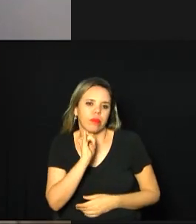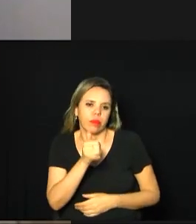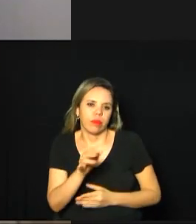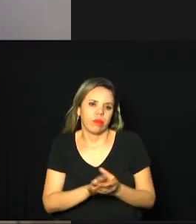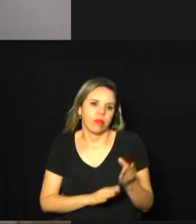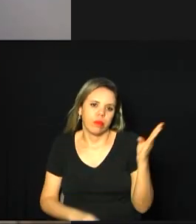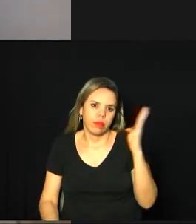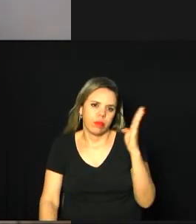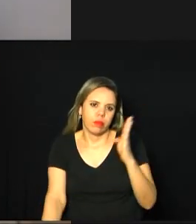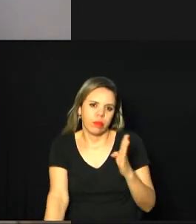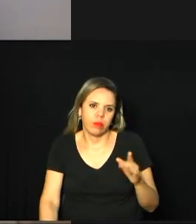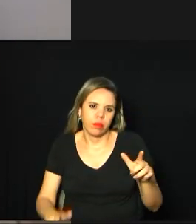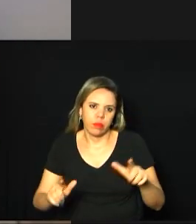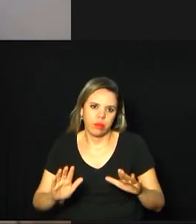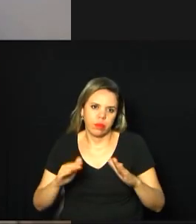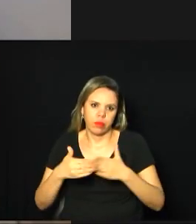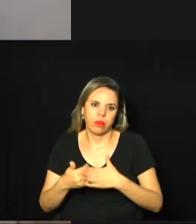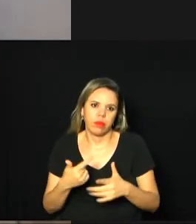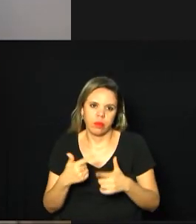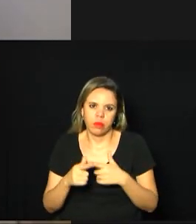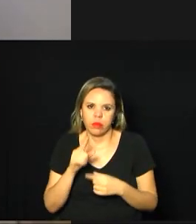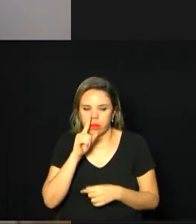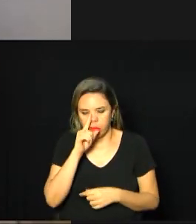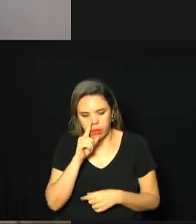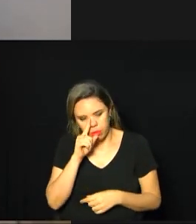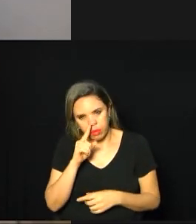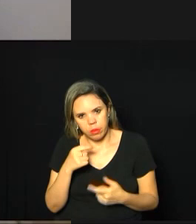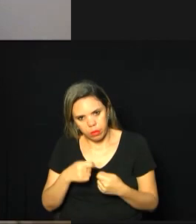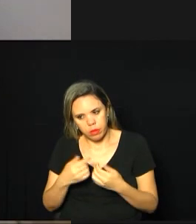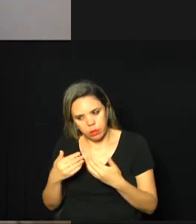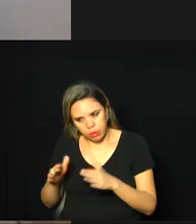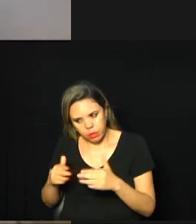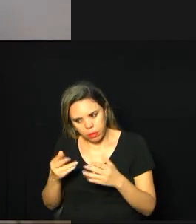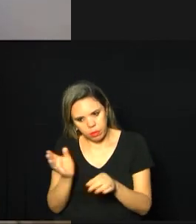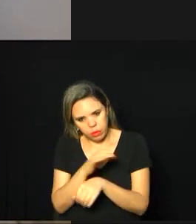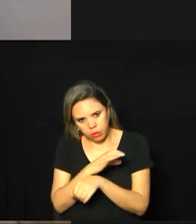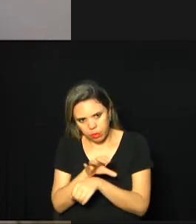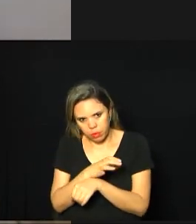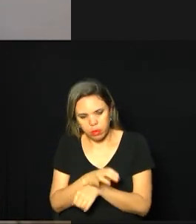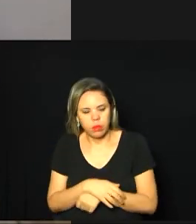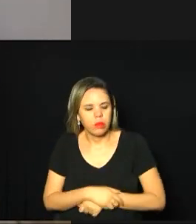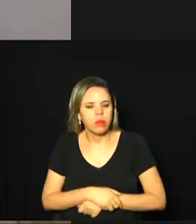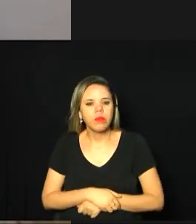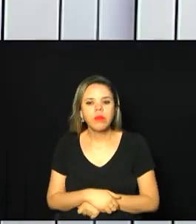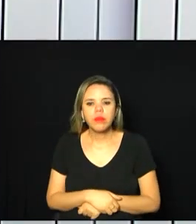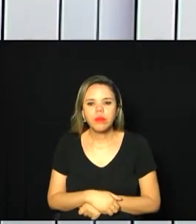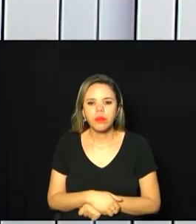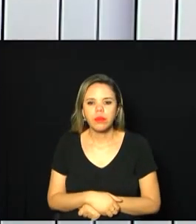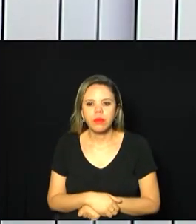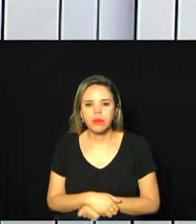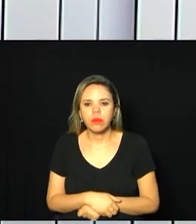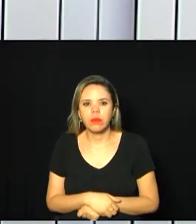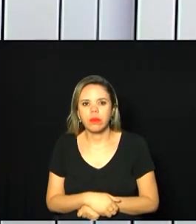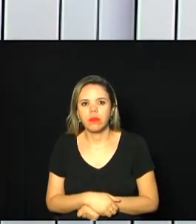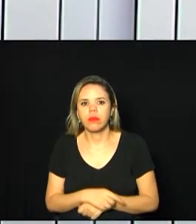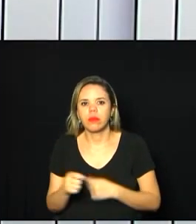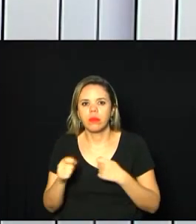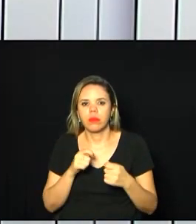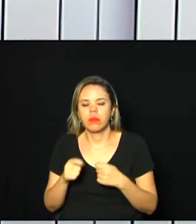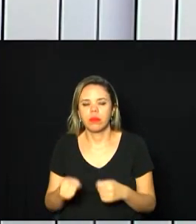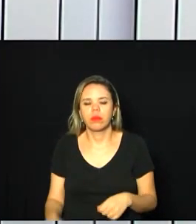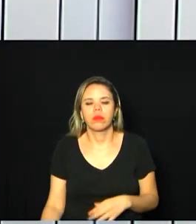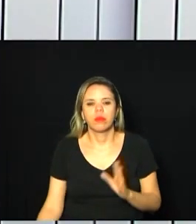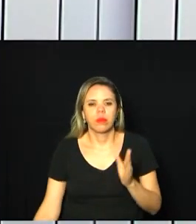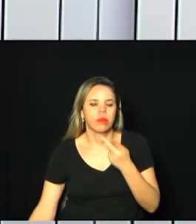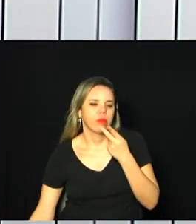Brasil. Ambientes fechados têm que ser obrigatoriamente bem ventilados. Ana, durante a nossa entrevista a gente